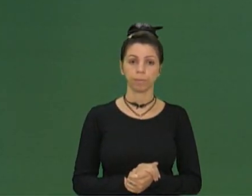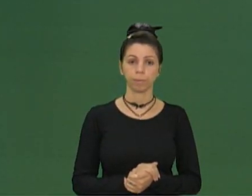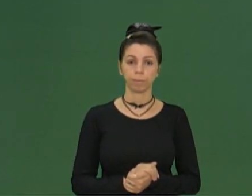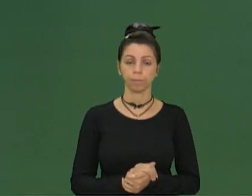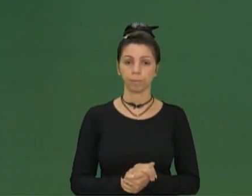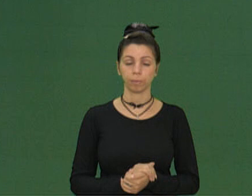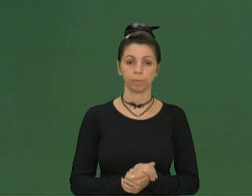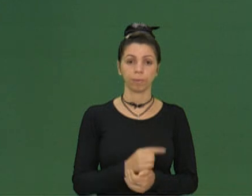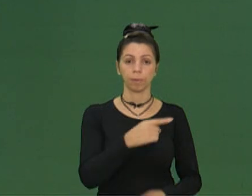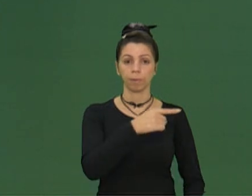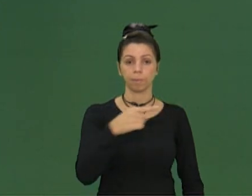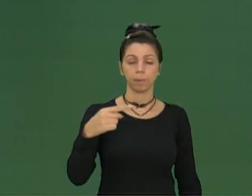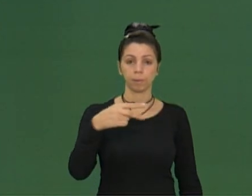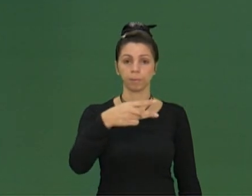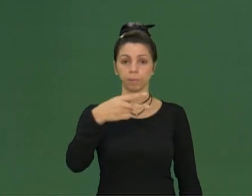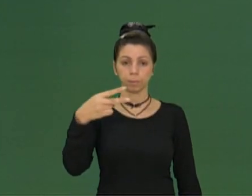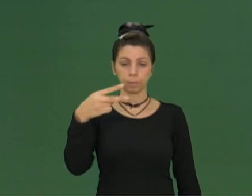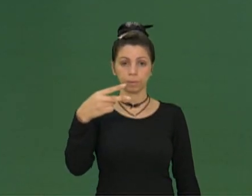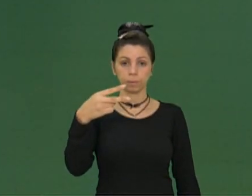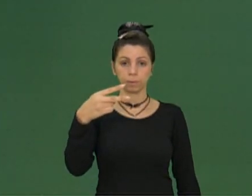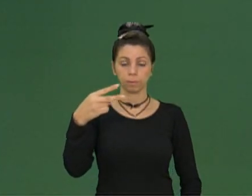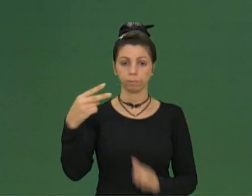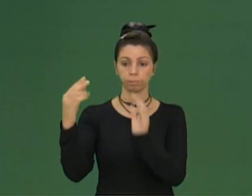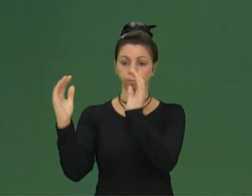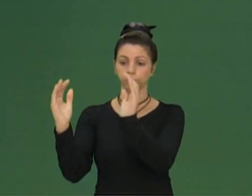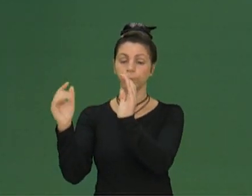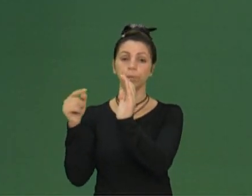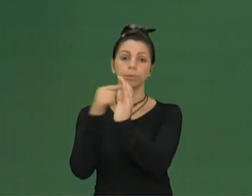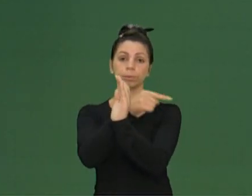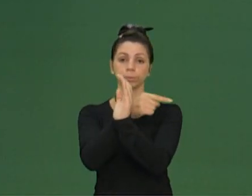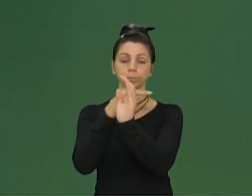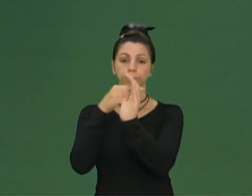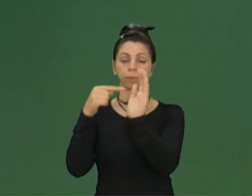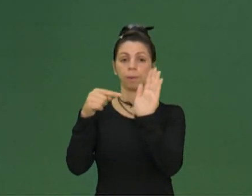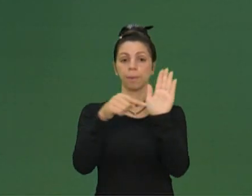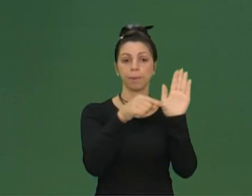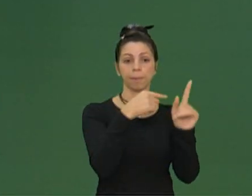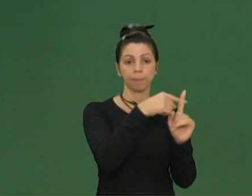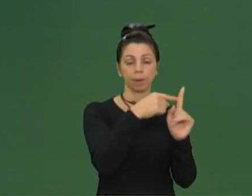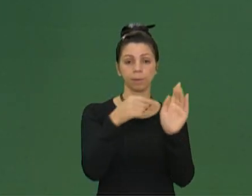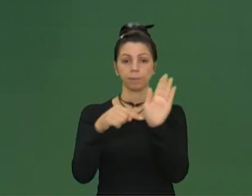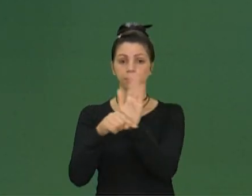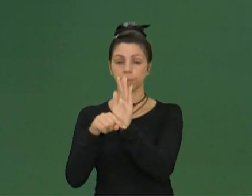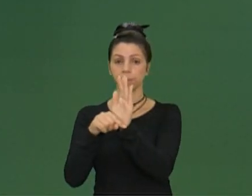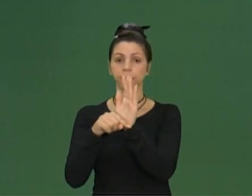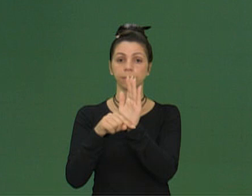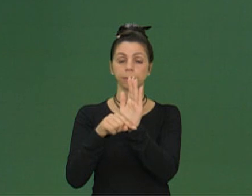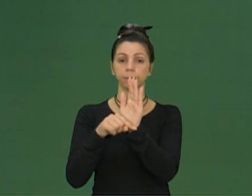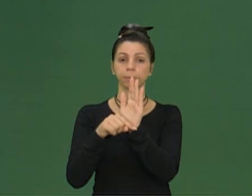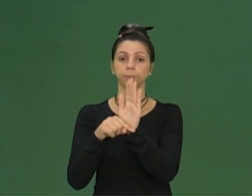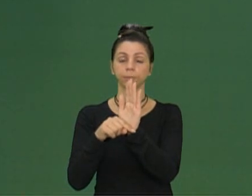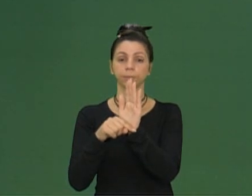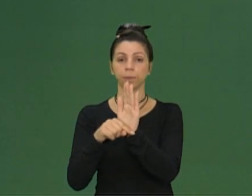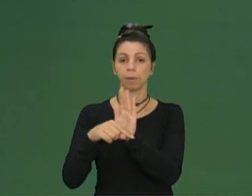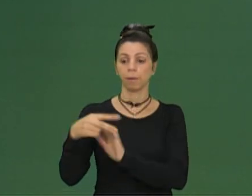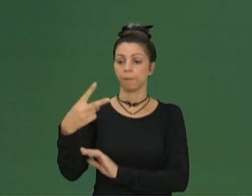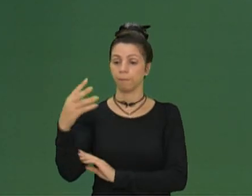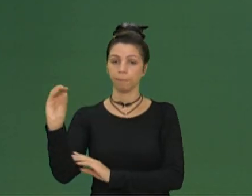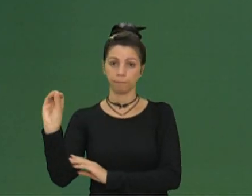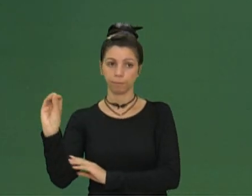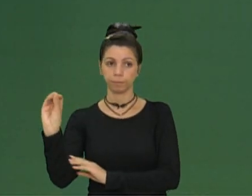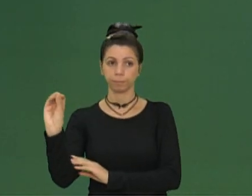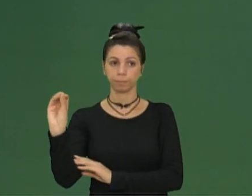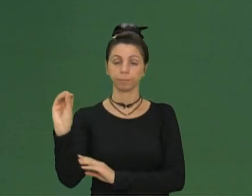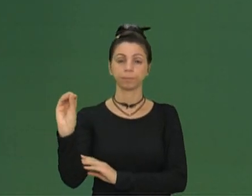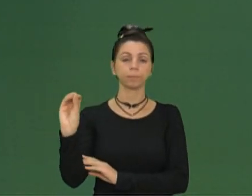Menos 2. Negativo entre parênteses. Mais ou menos a raiz do delta, que no caso é o 20. Certo? Olha o